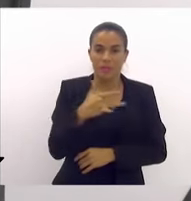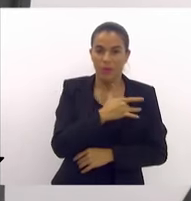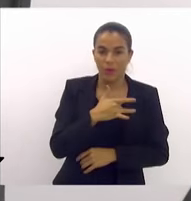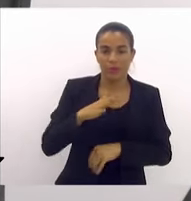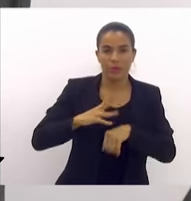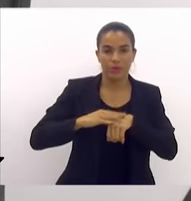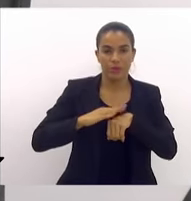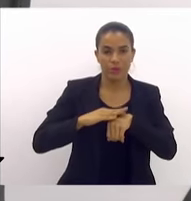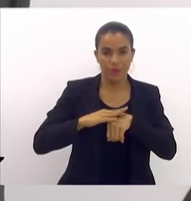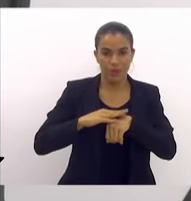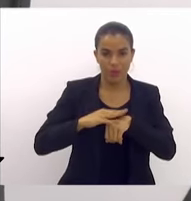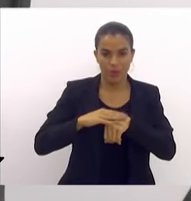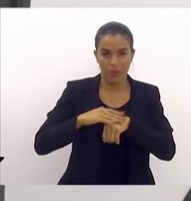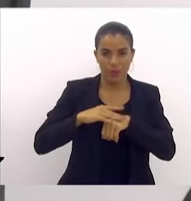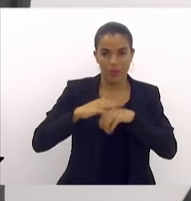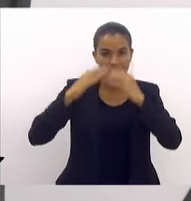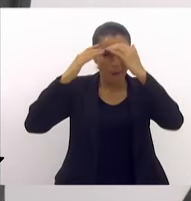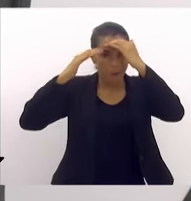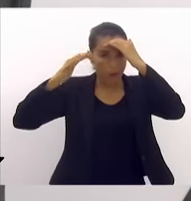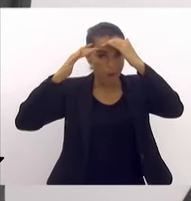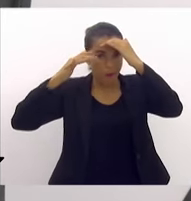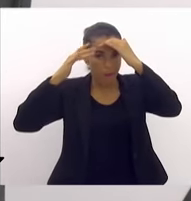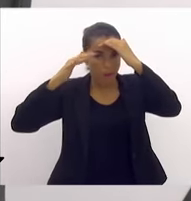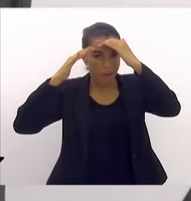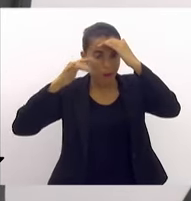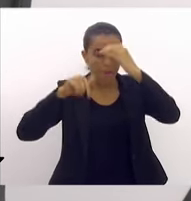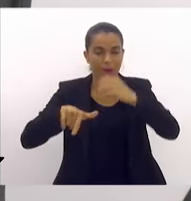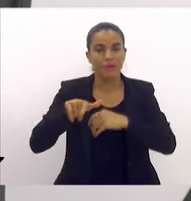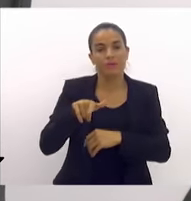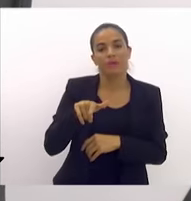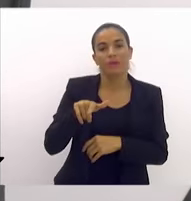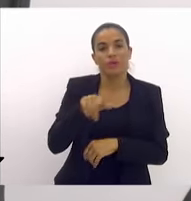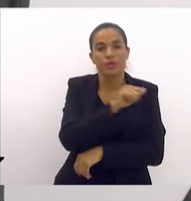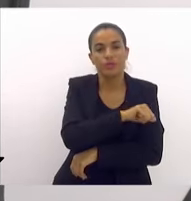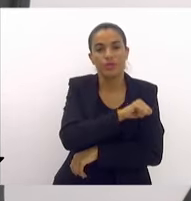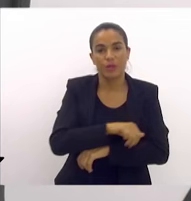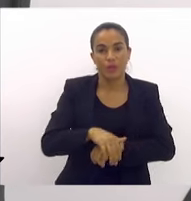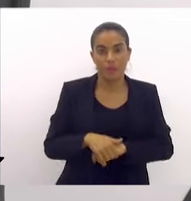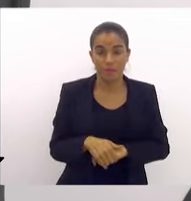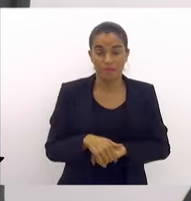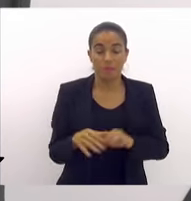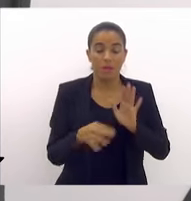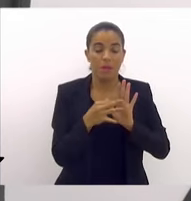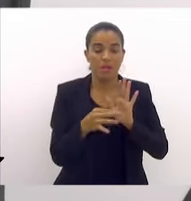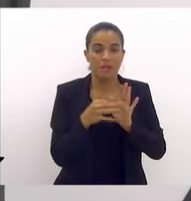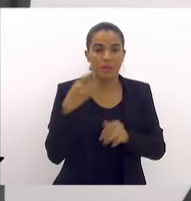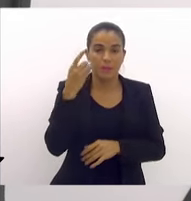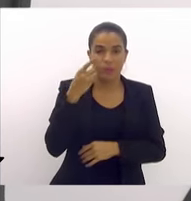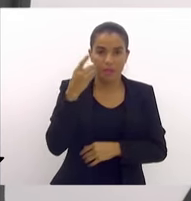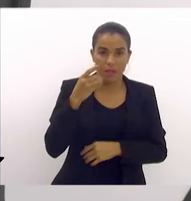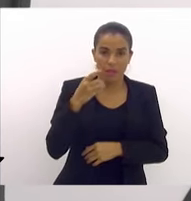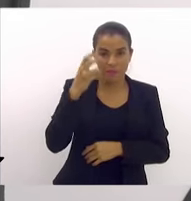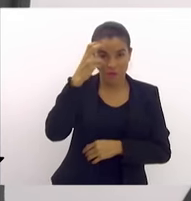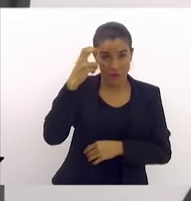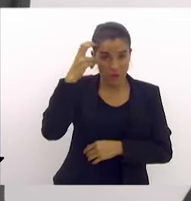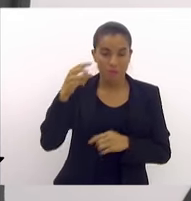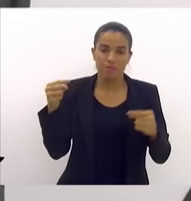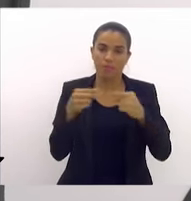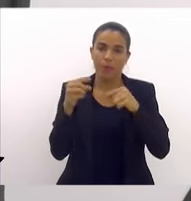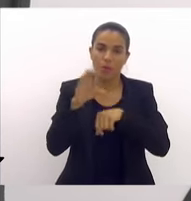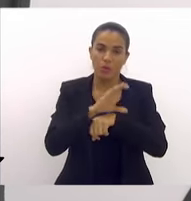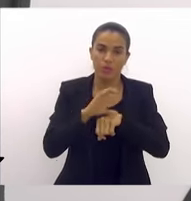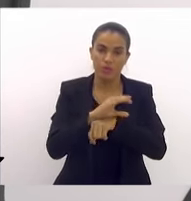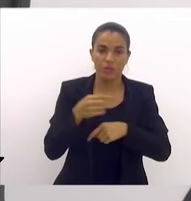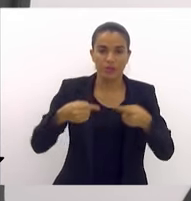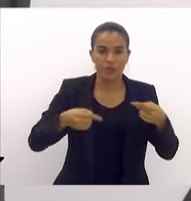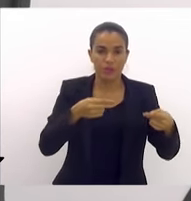da Doença Esclerose Lateral Amiotrófica no âmbito do Estado do Rio de Janeiro. Para aparecer, deputada Verônica Lima. Pela constitucionalidade.